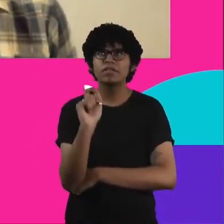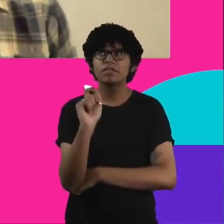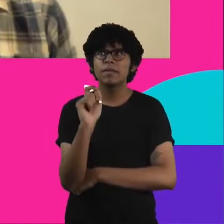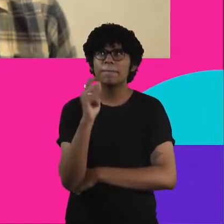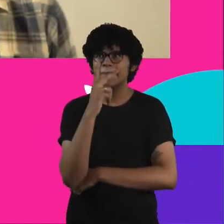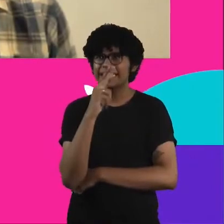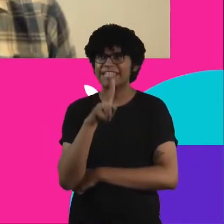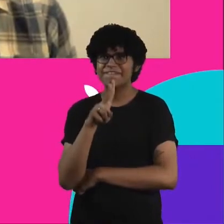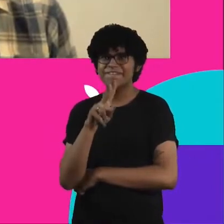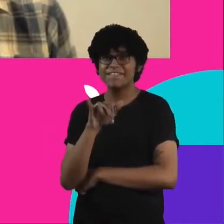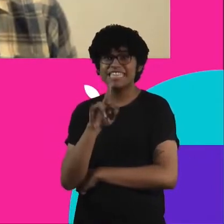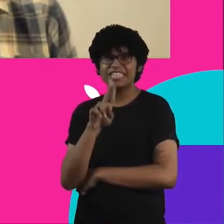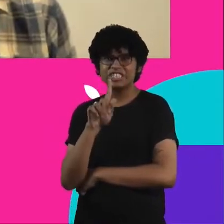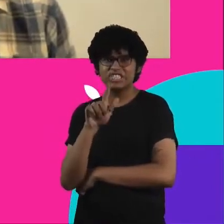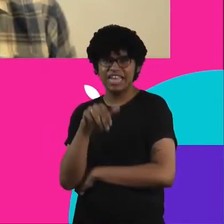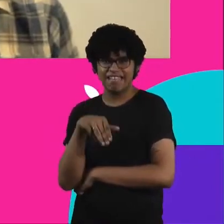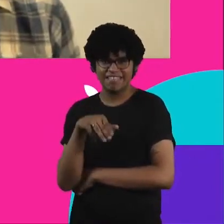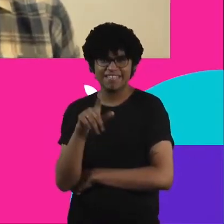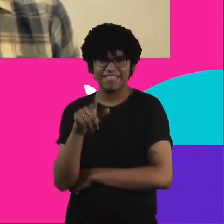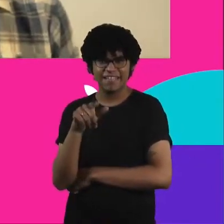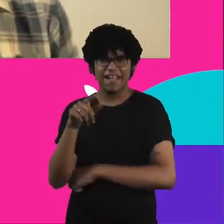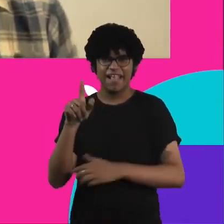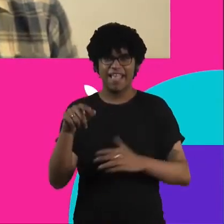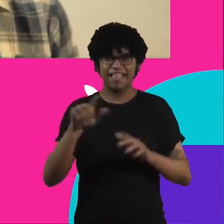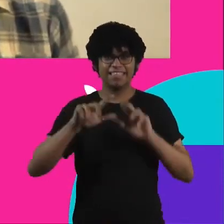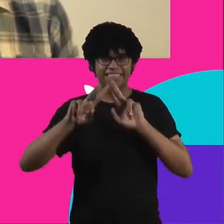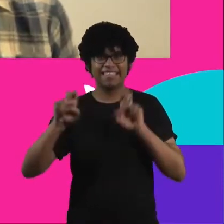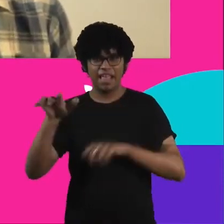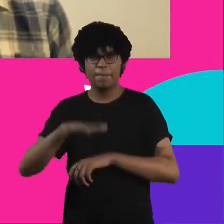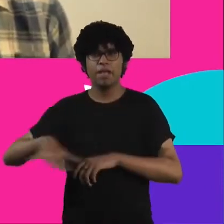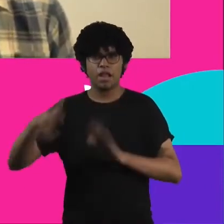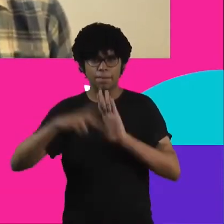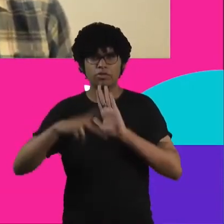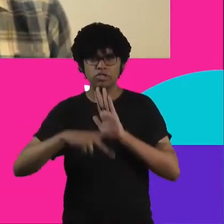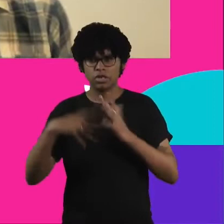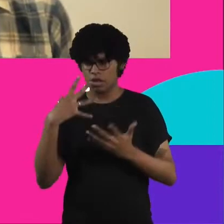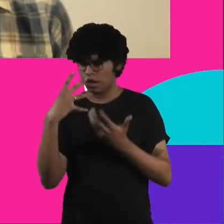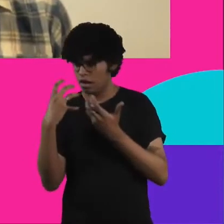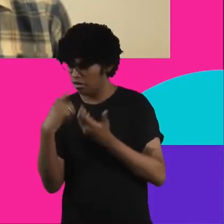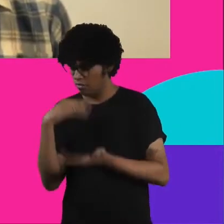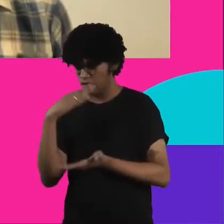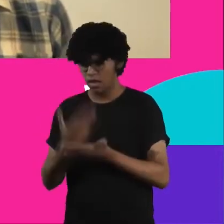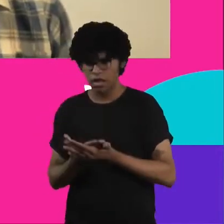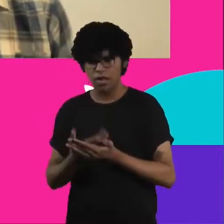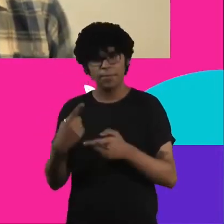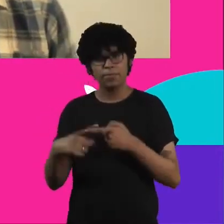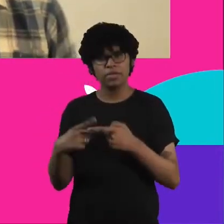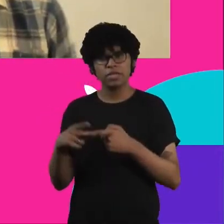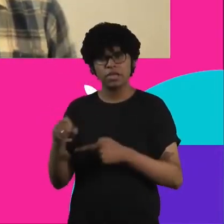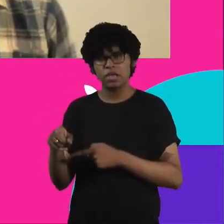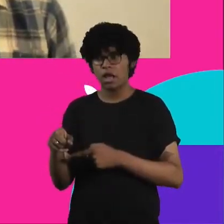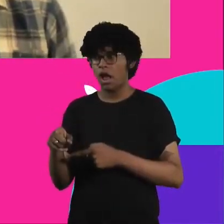Bem, eu vou lhe dizer uma versão de um projeto que realmente me impressionou. E a razão pela qual ele me impressionou foi porque